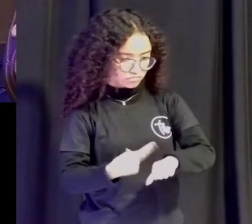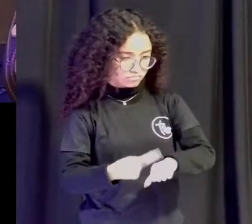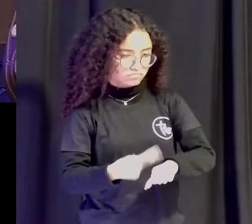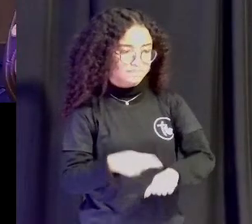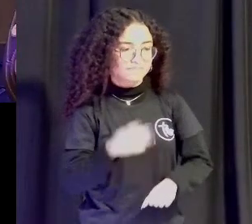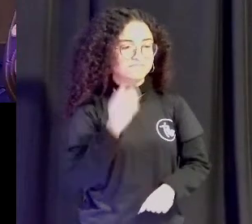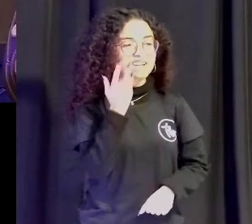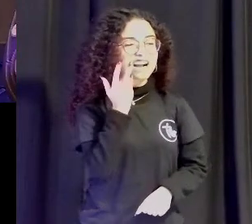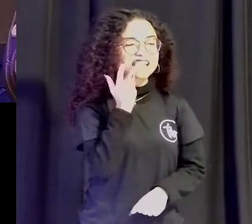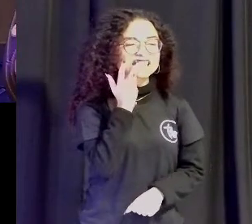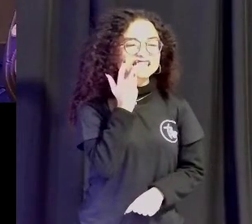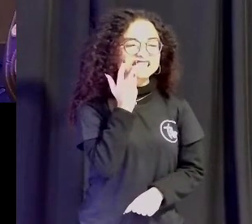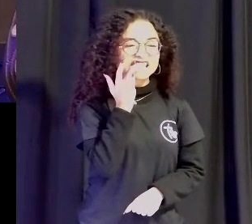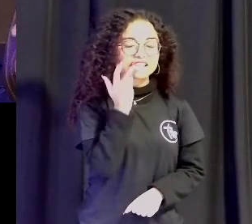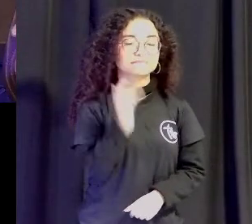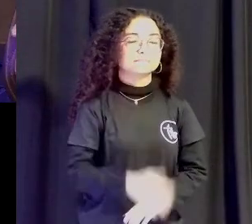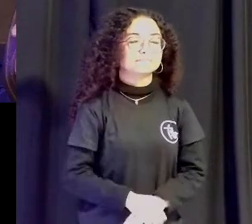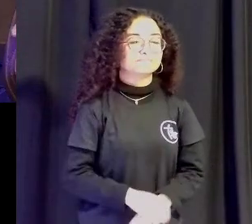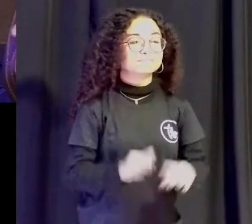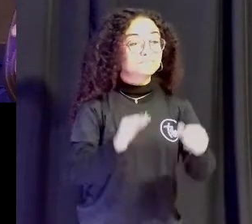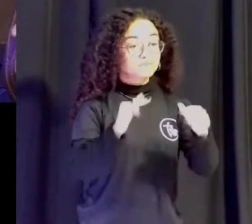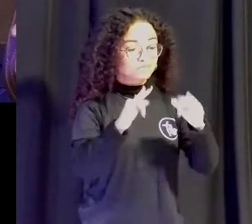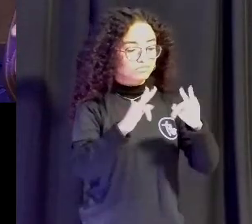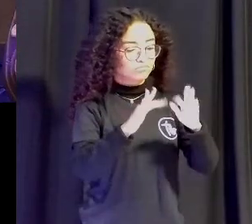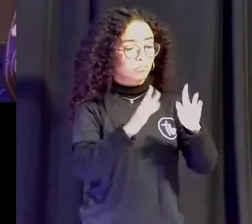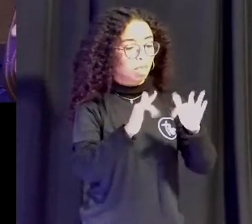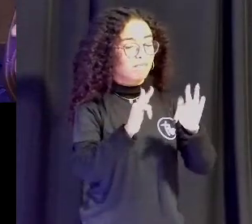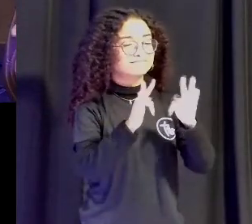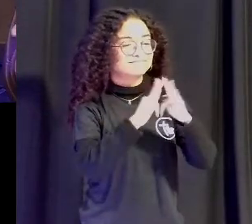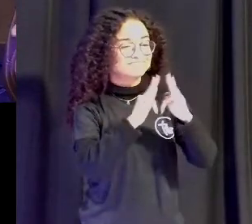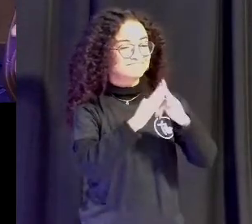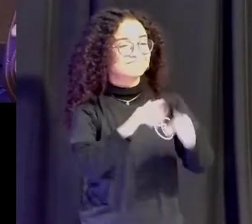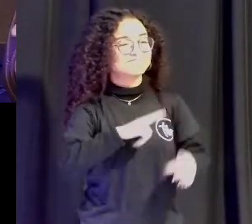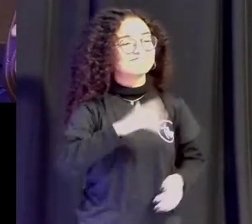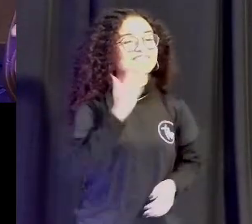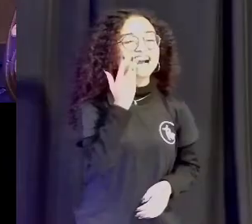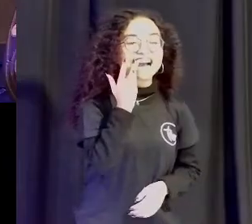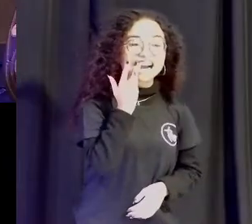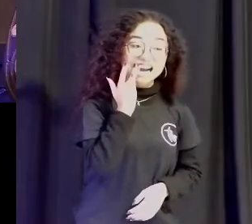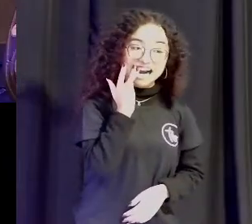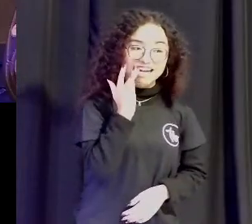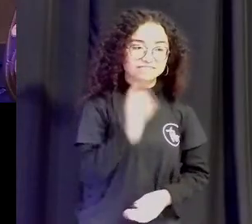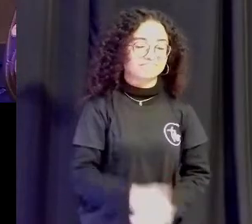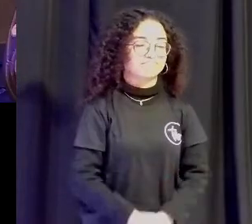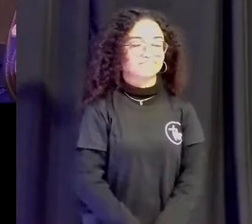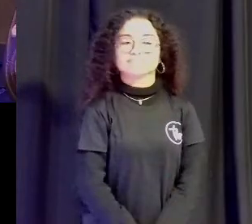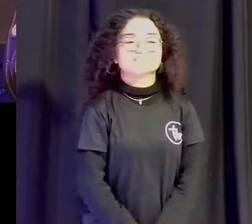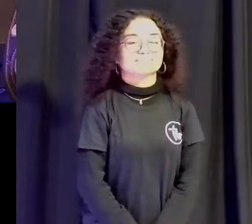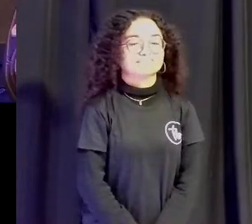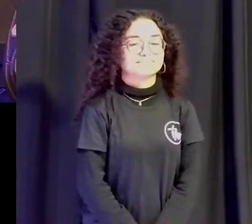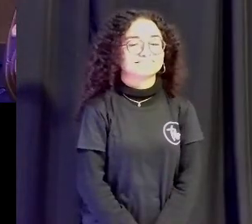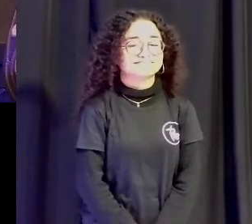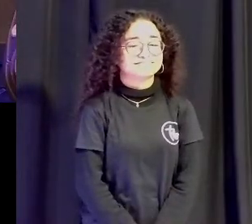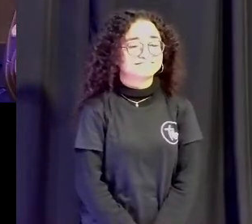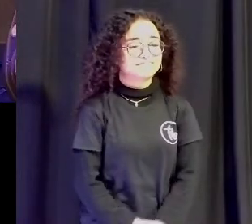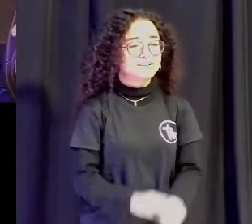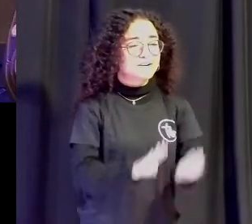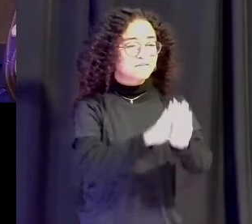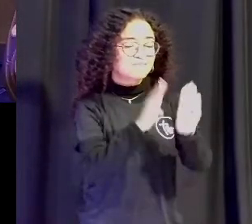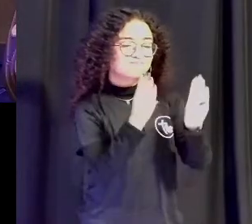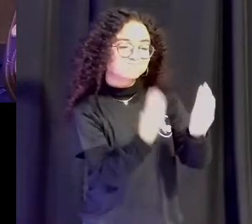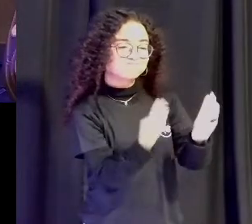O templo tinha ouro e à porta havia alguém que não tinha nada.